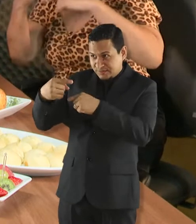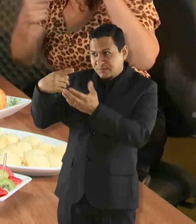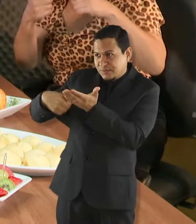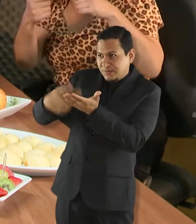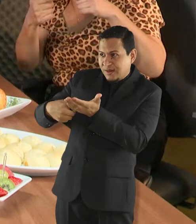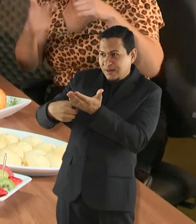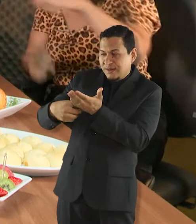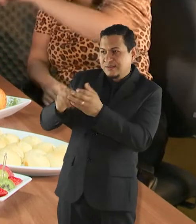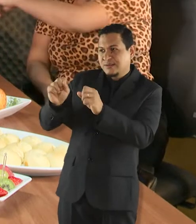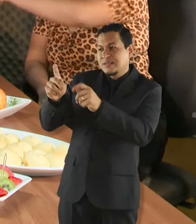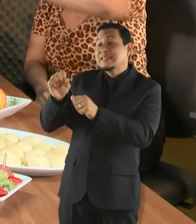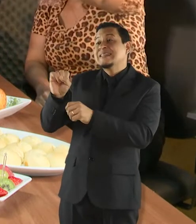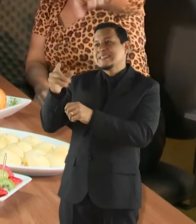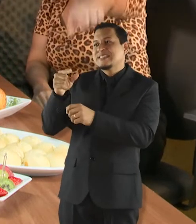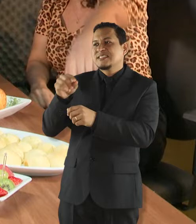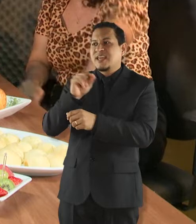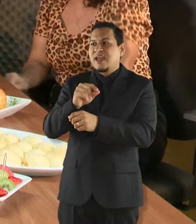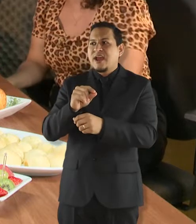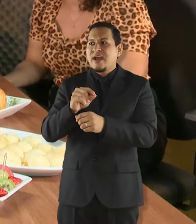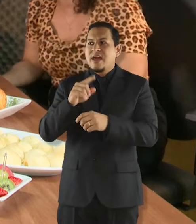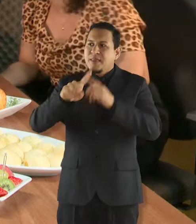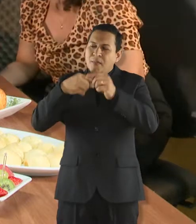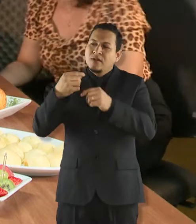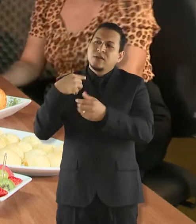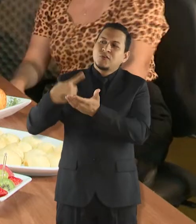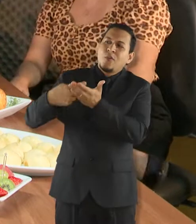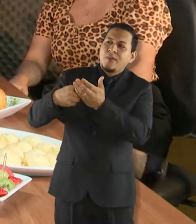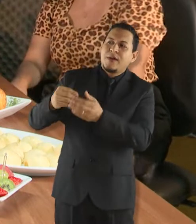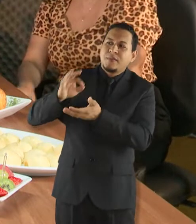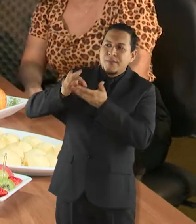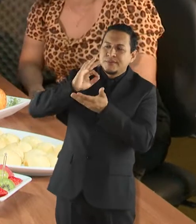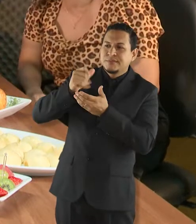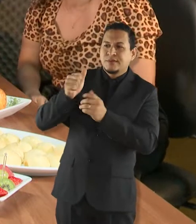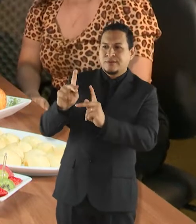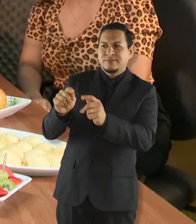Depois? Depois? Tá, se sobrar alguma coisa aqui eu te dou, tá?